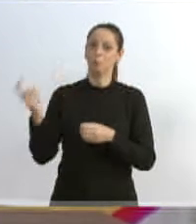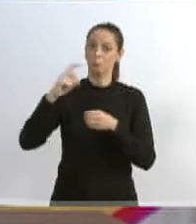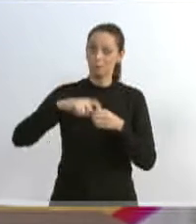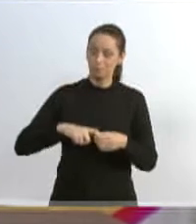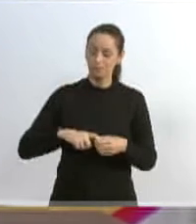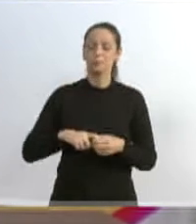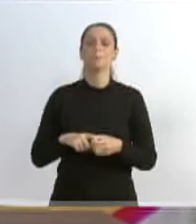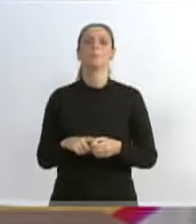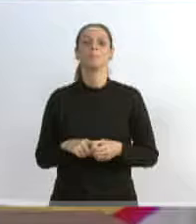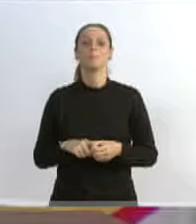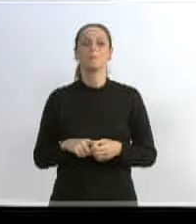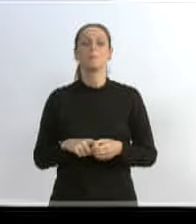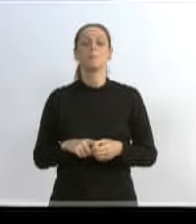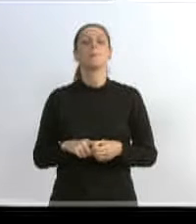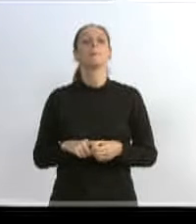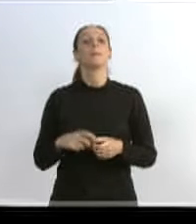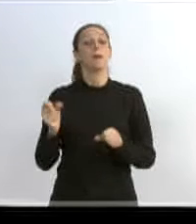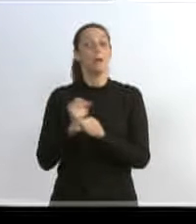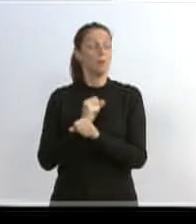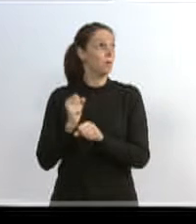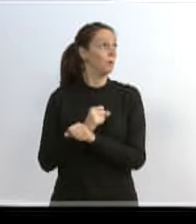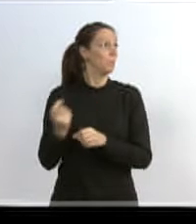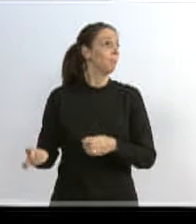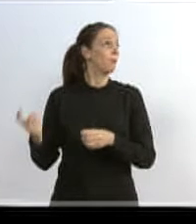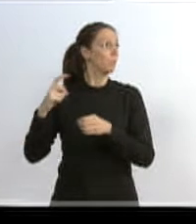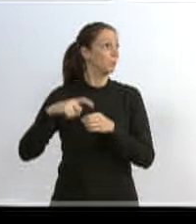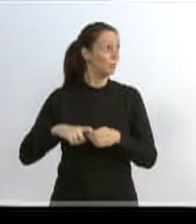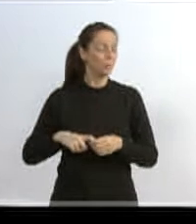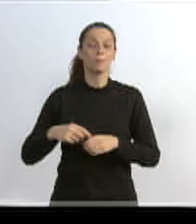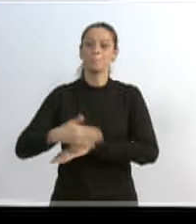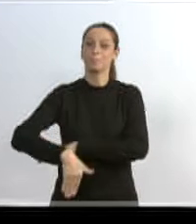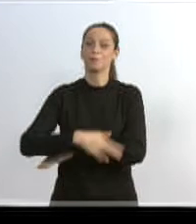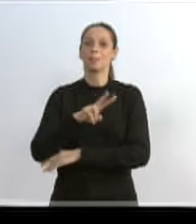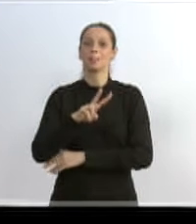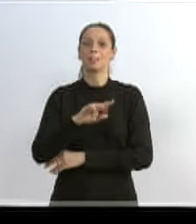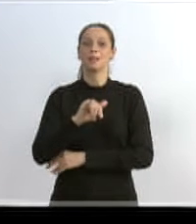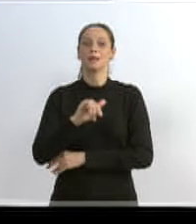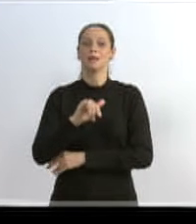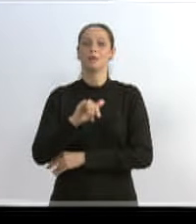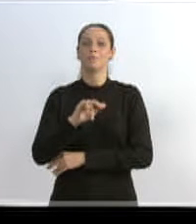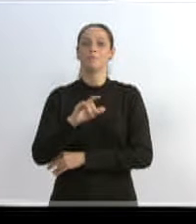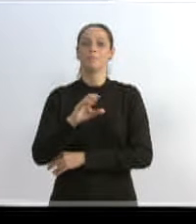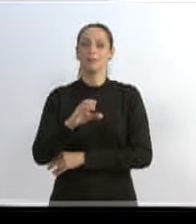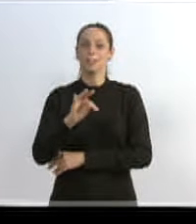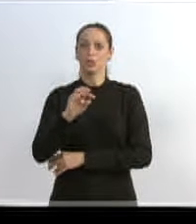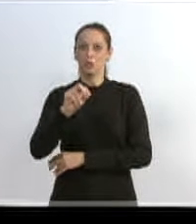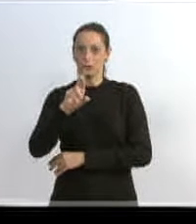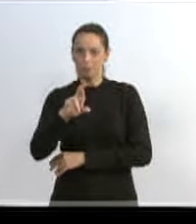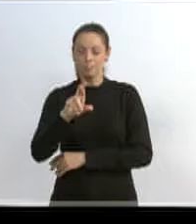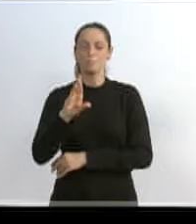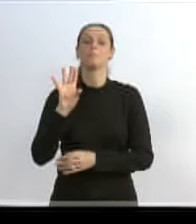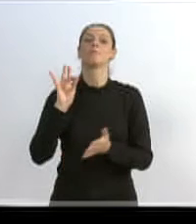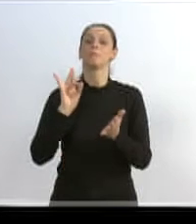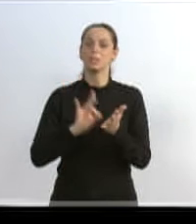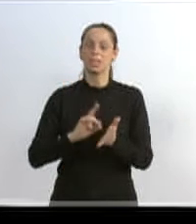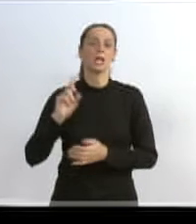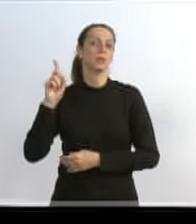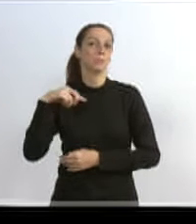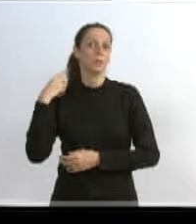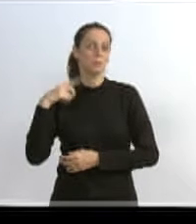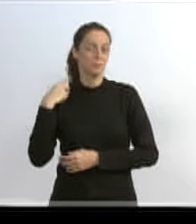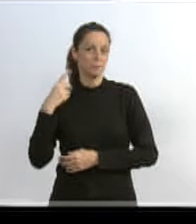usar infelizmente mas foi retomado às obras na rua vitor ribeiro transversal do governador josé serra que conta com emenda do nosso deputado